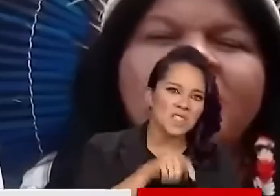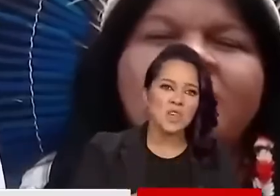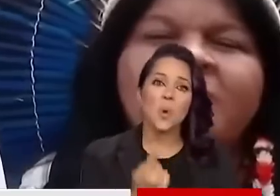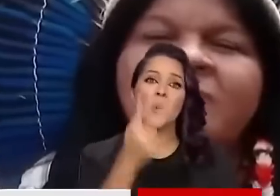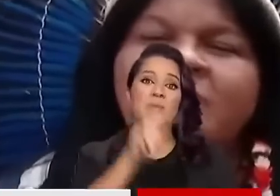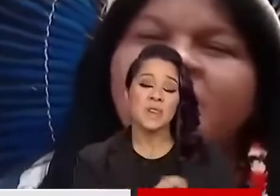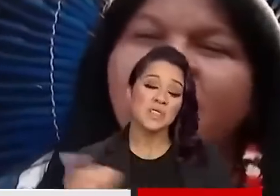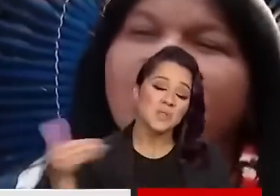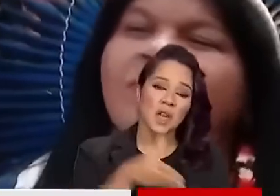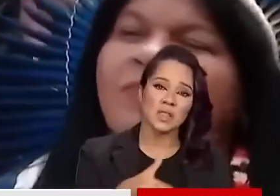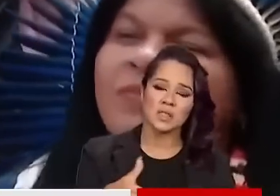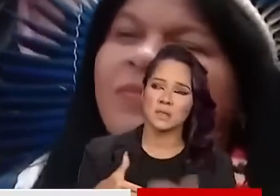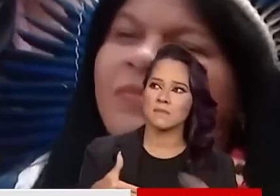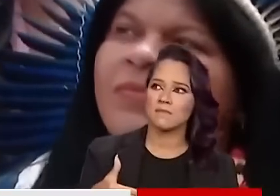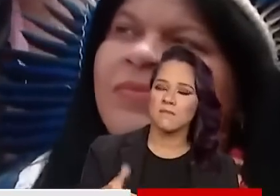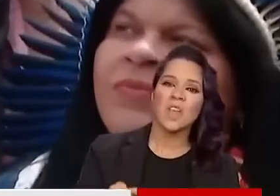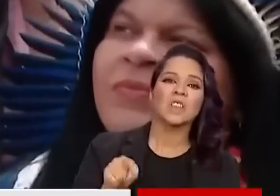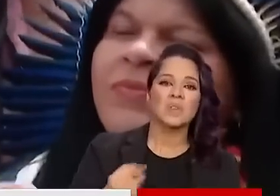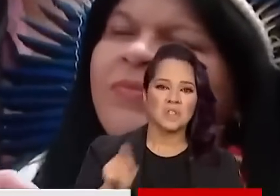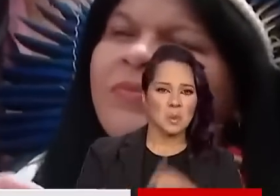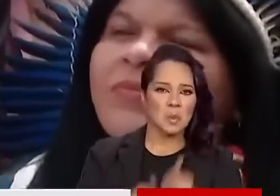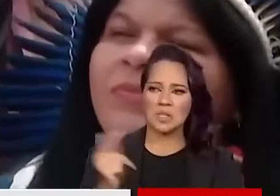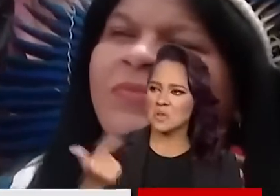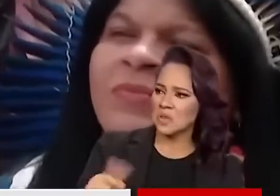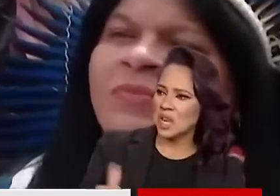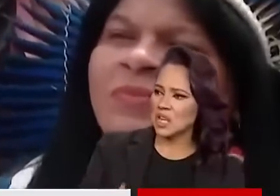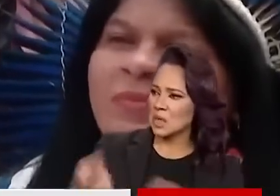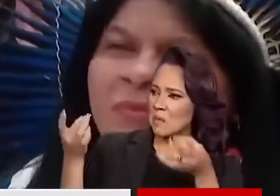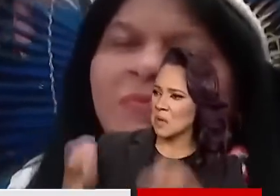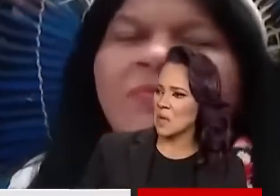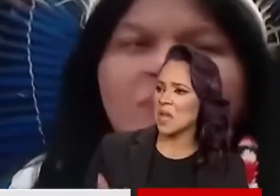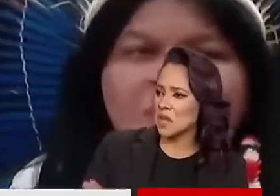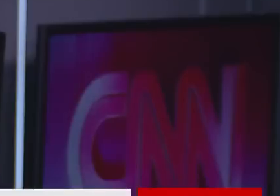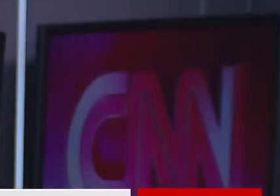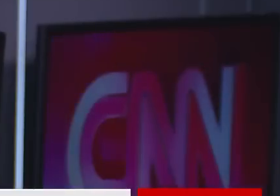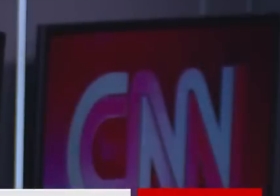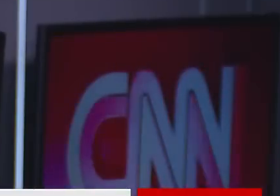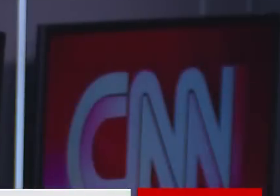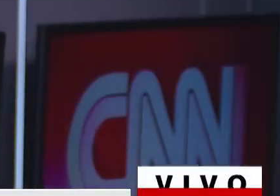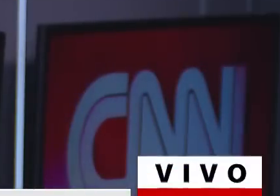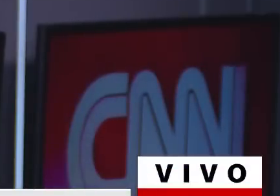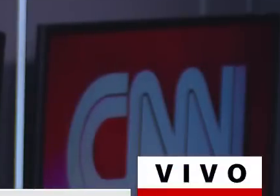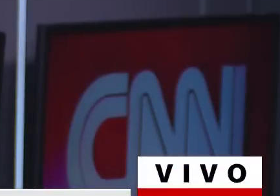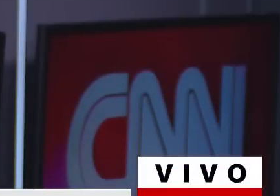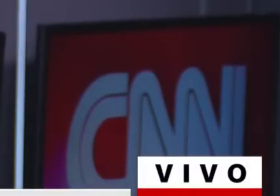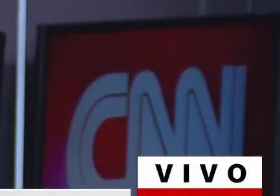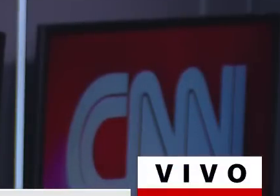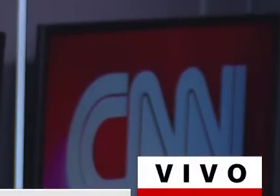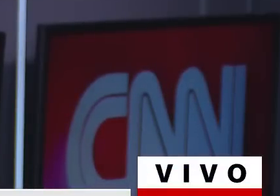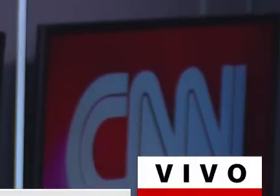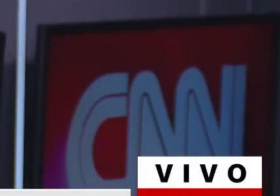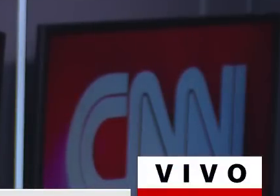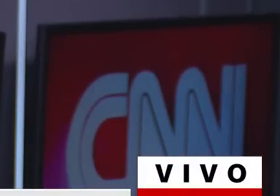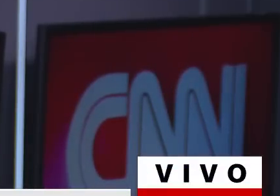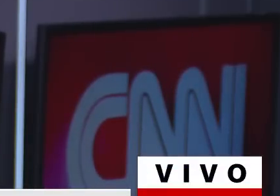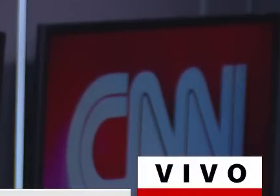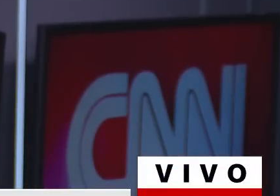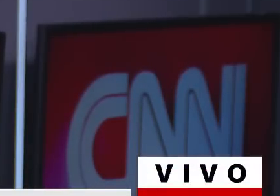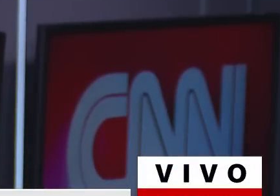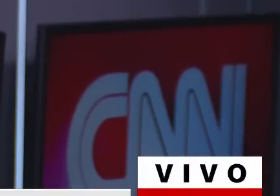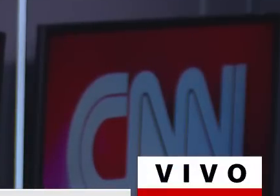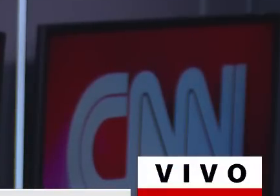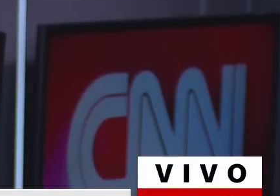vez, quem sabe esse povo não tivesse não abandonado como está. O presidente Lula disse que uma